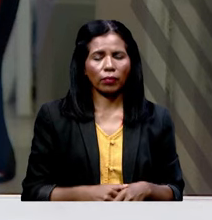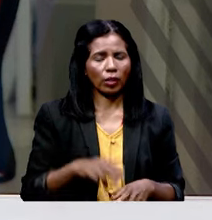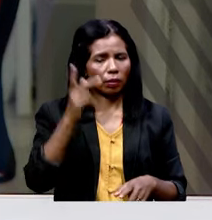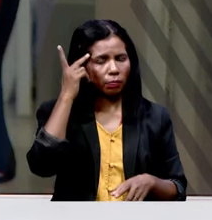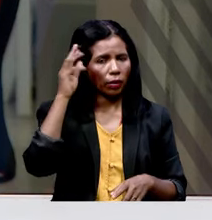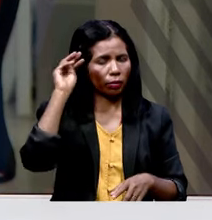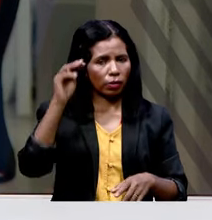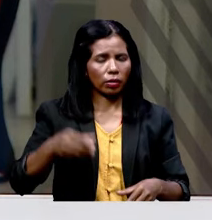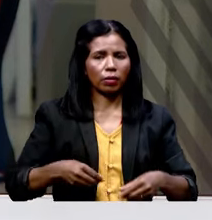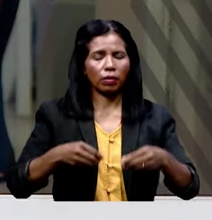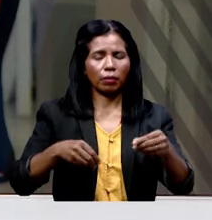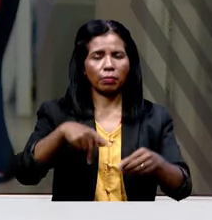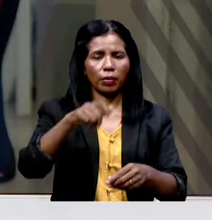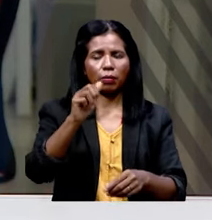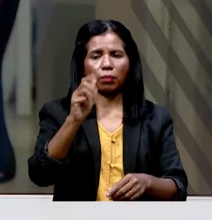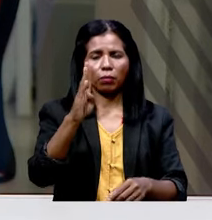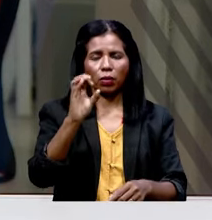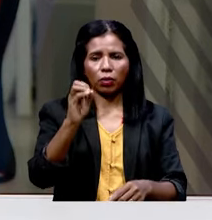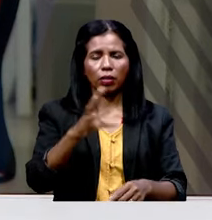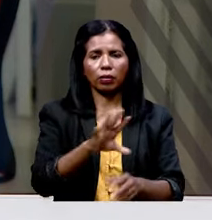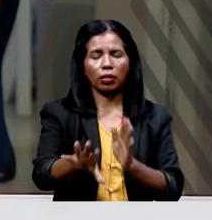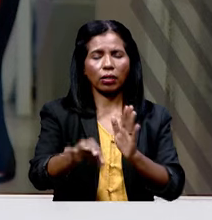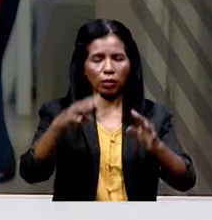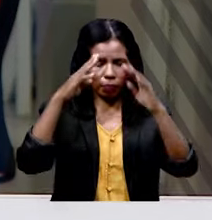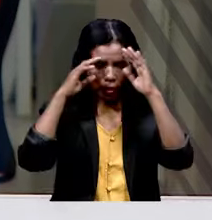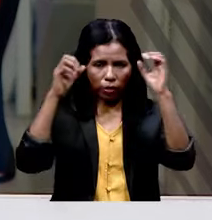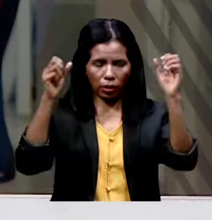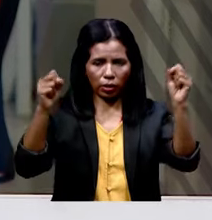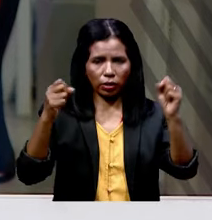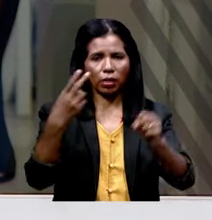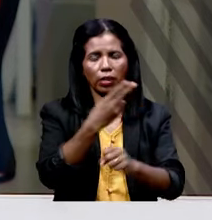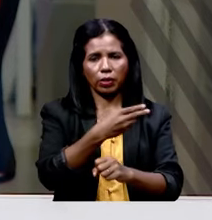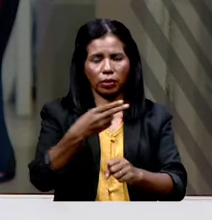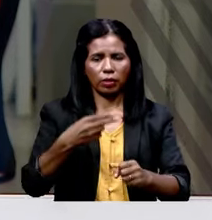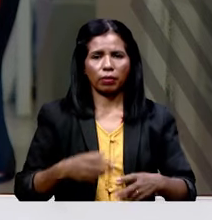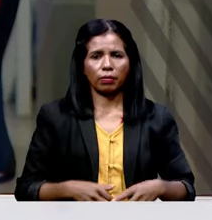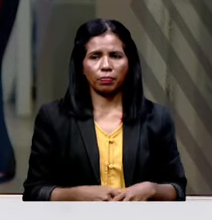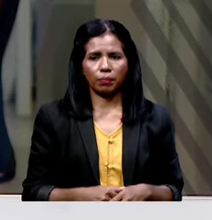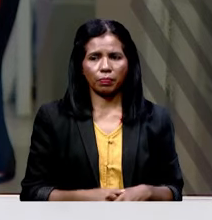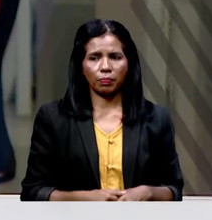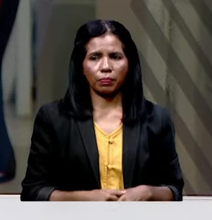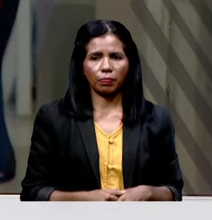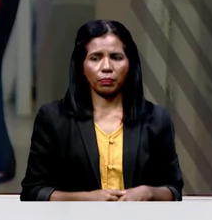Primeiro-ministro parabeniza Prabowo Subianto, nebe eleito ba presidente da República Indonésia.